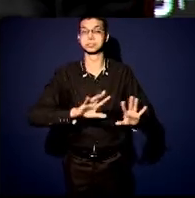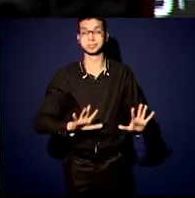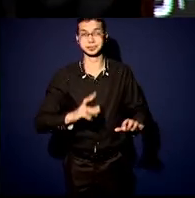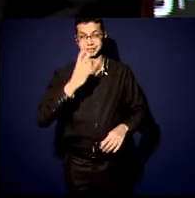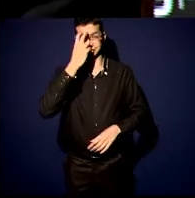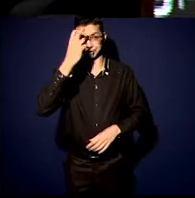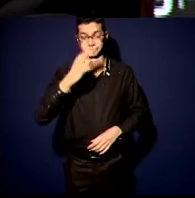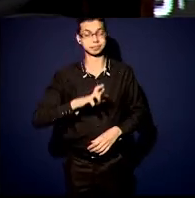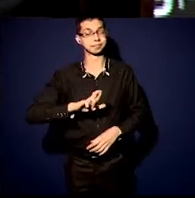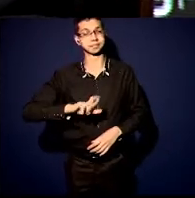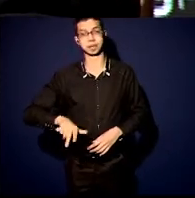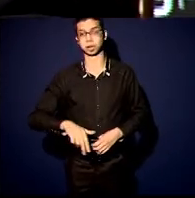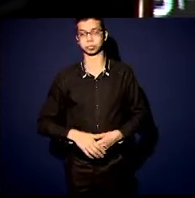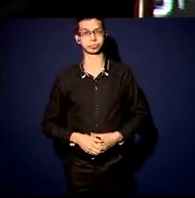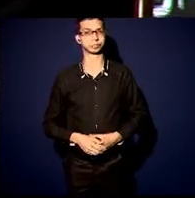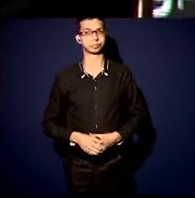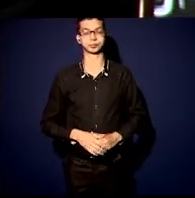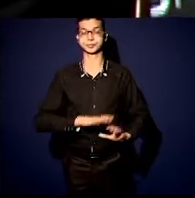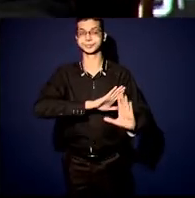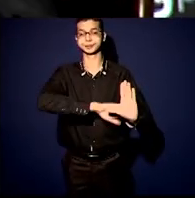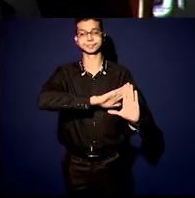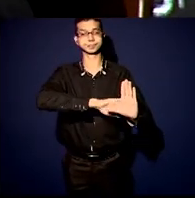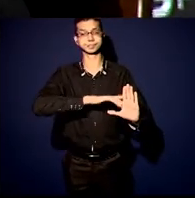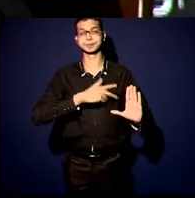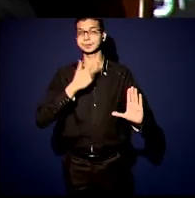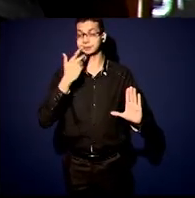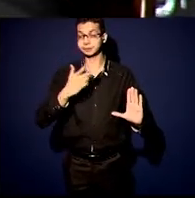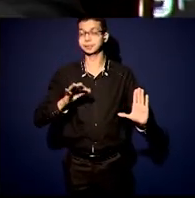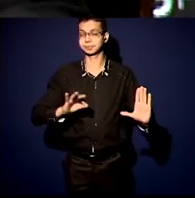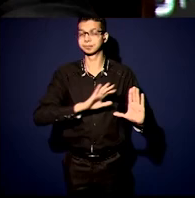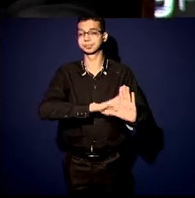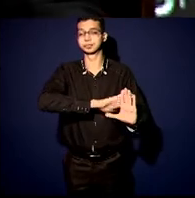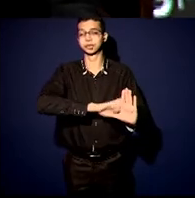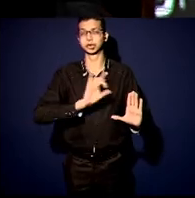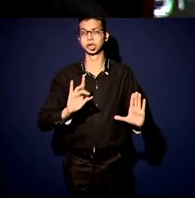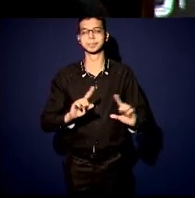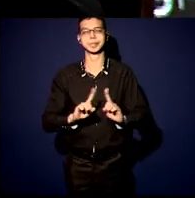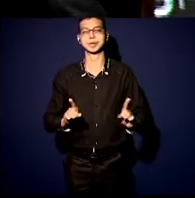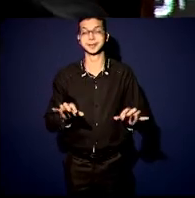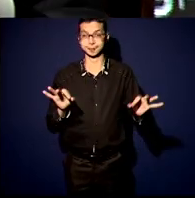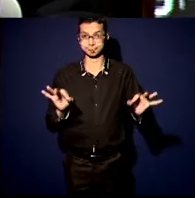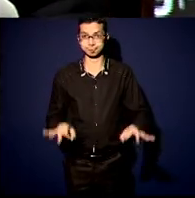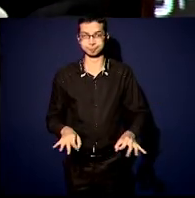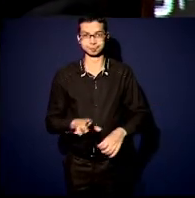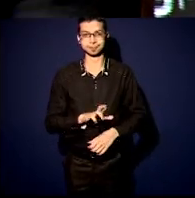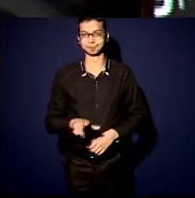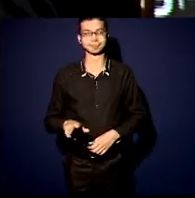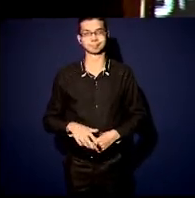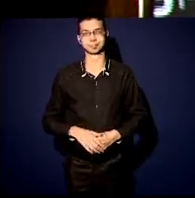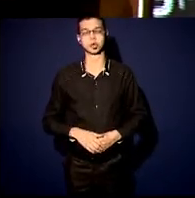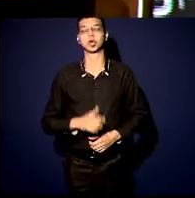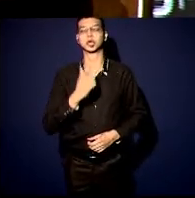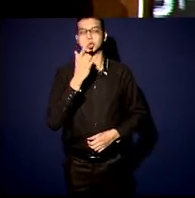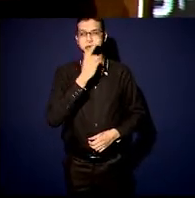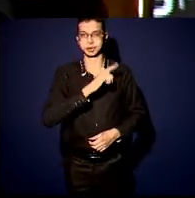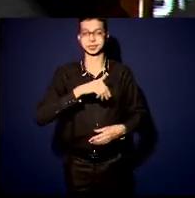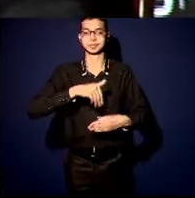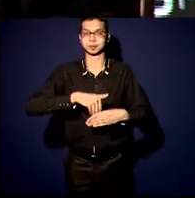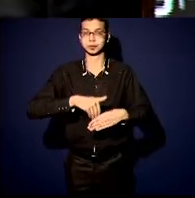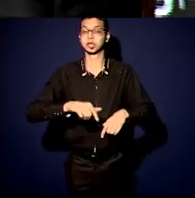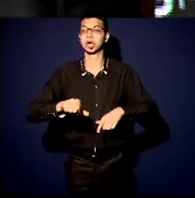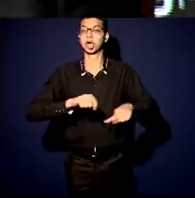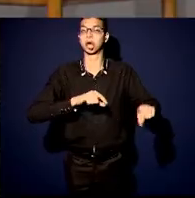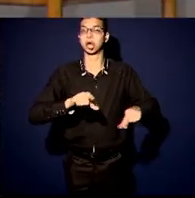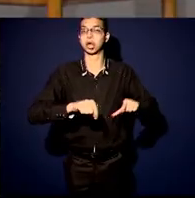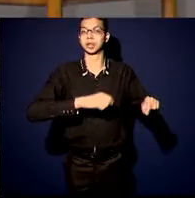isso é puramente demagógico puramente o demagógico Isso serve para eleger pessoas mas não serve para combater